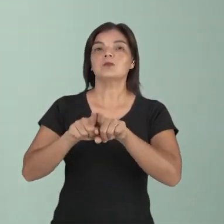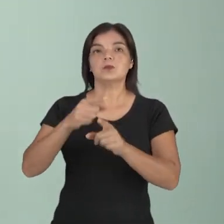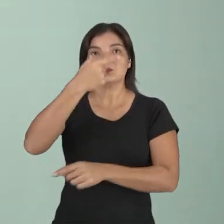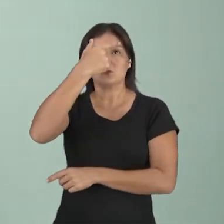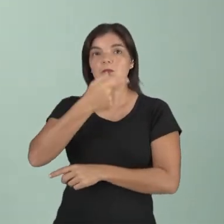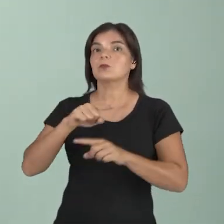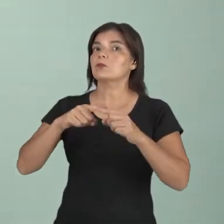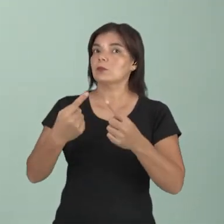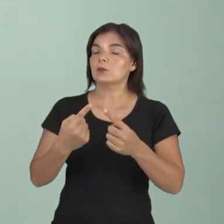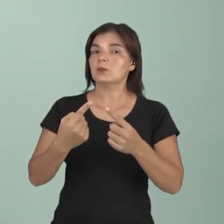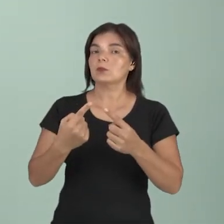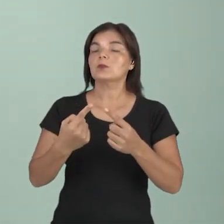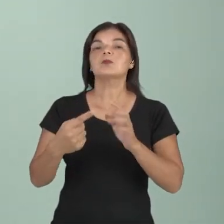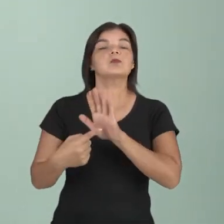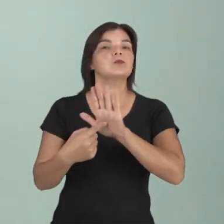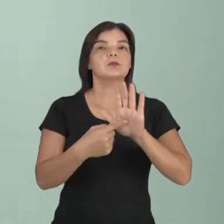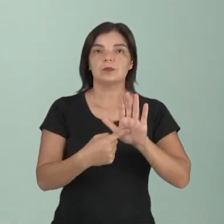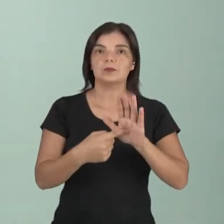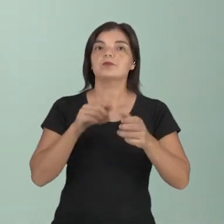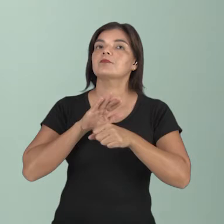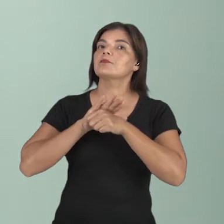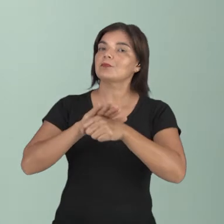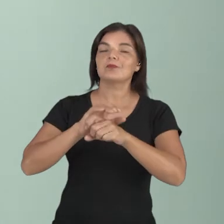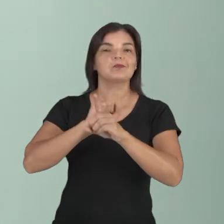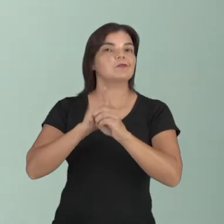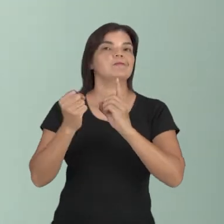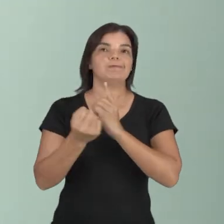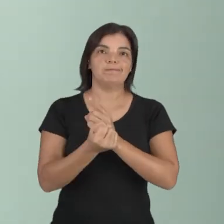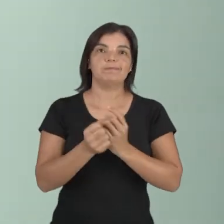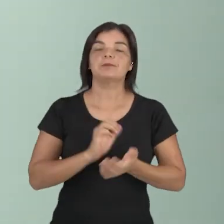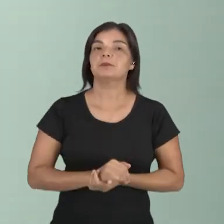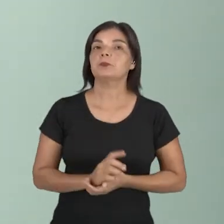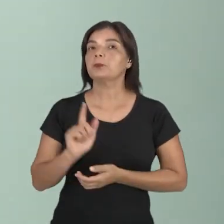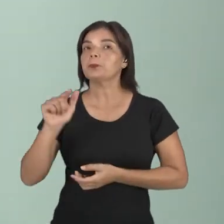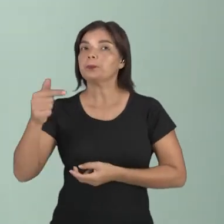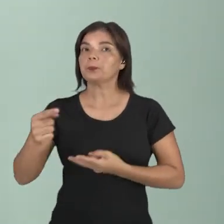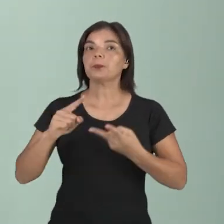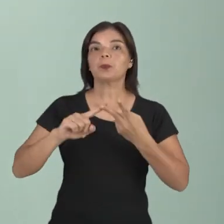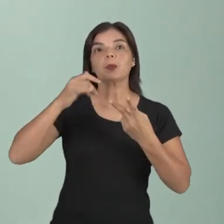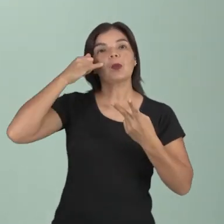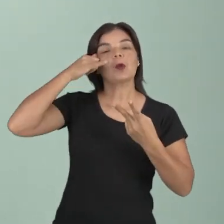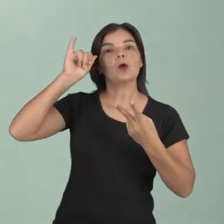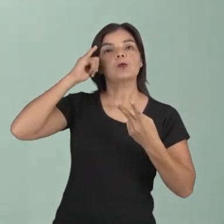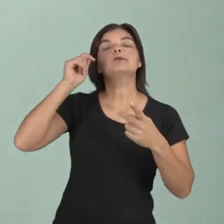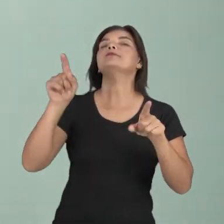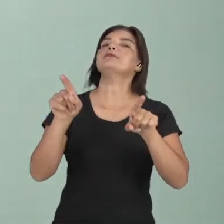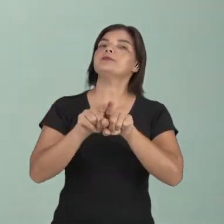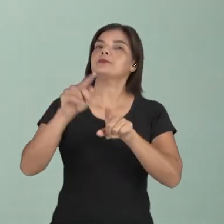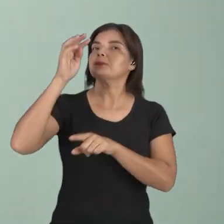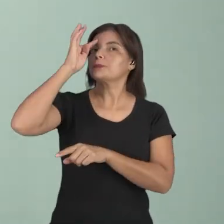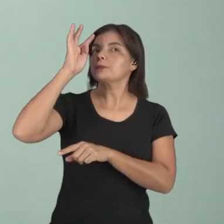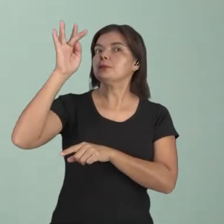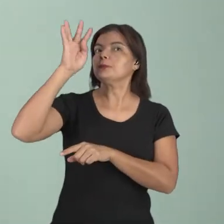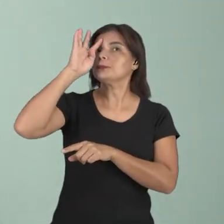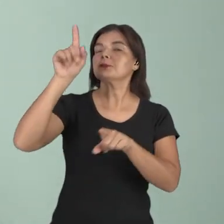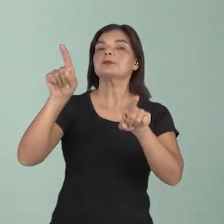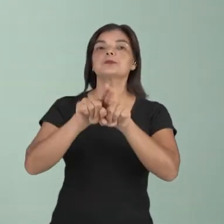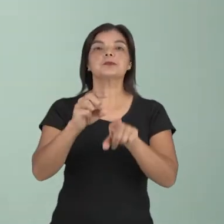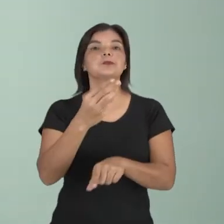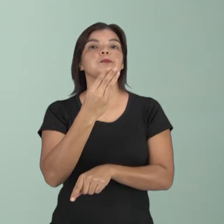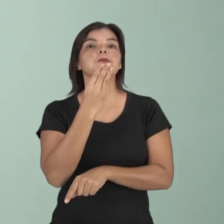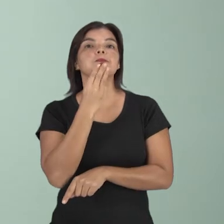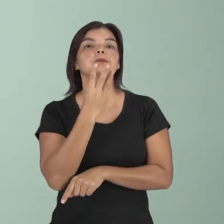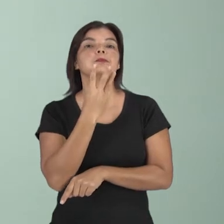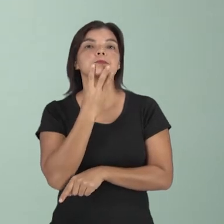ato, mas que não se configura como ação social. Uma outra ideia relevante na teoria weberiana são